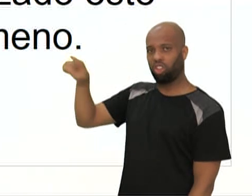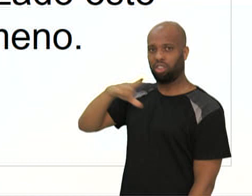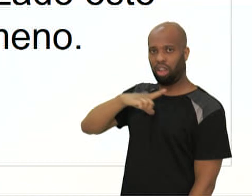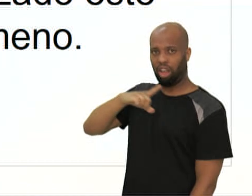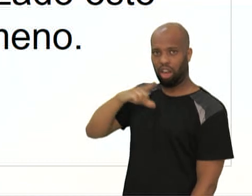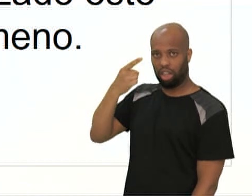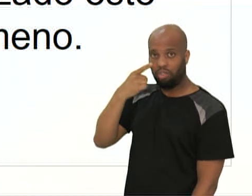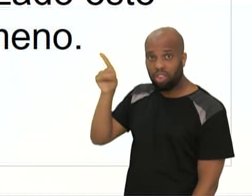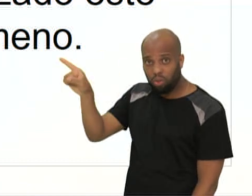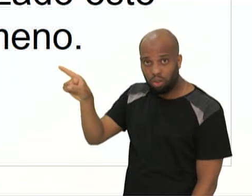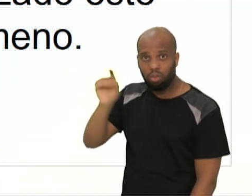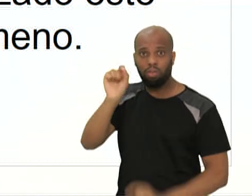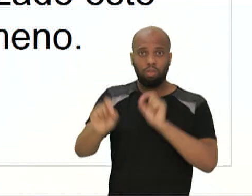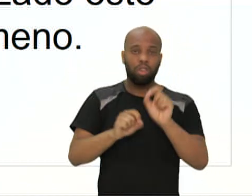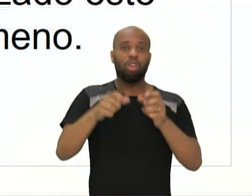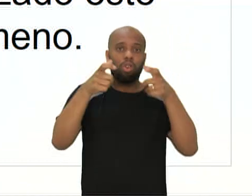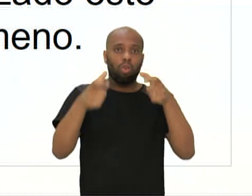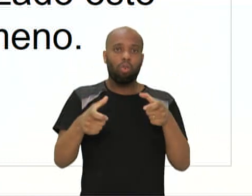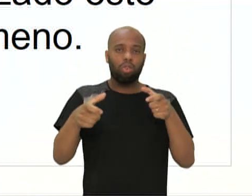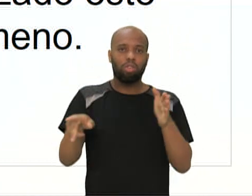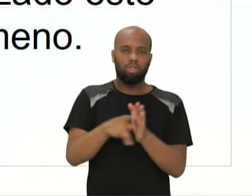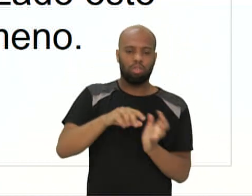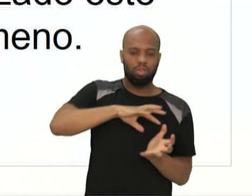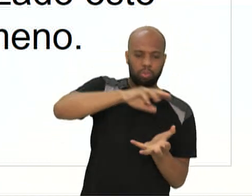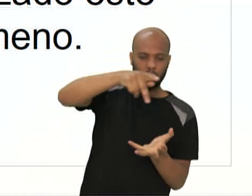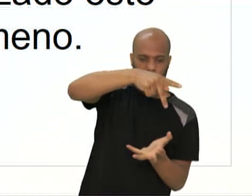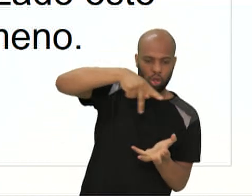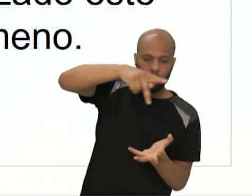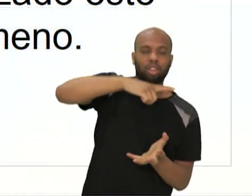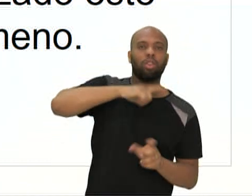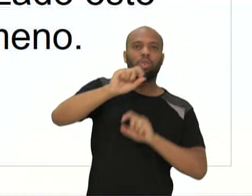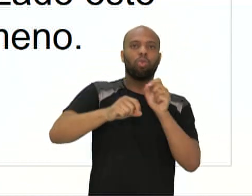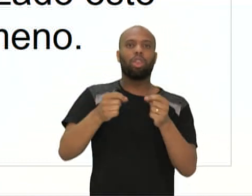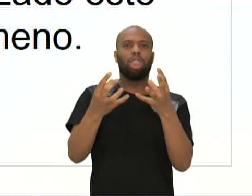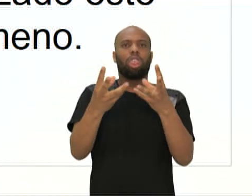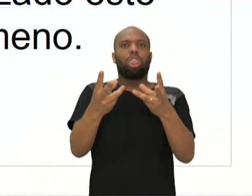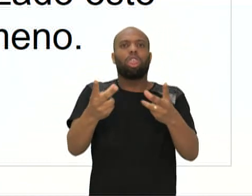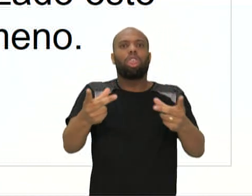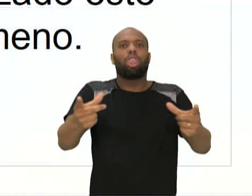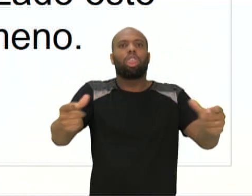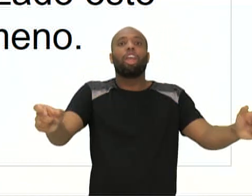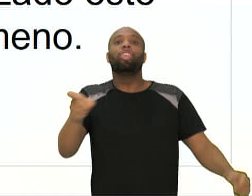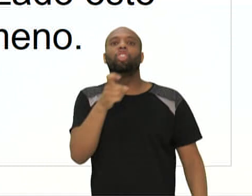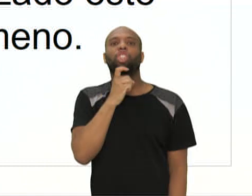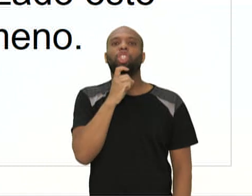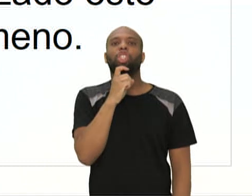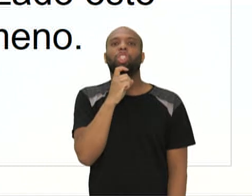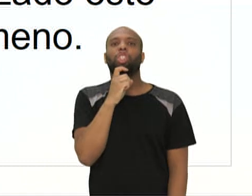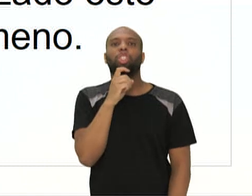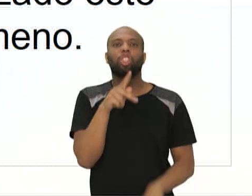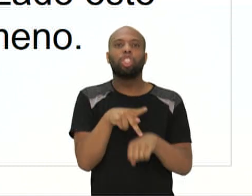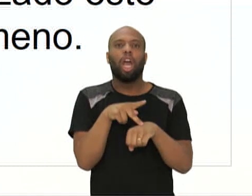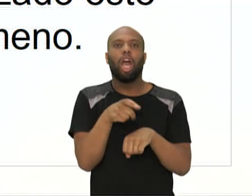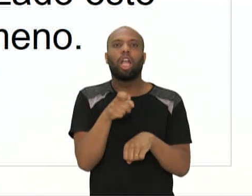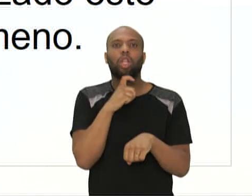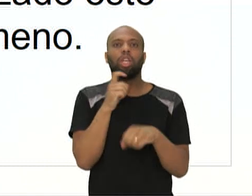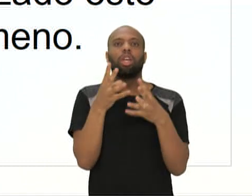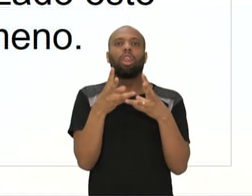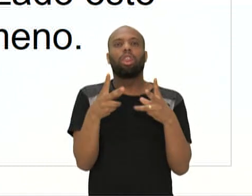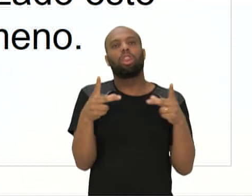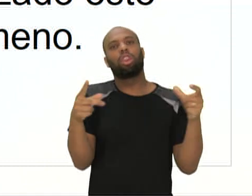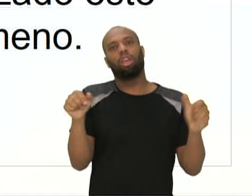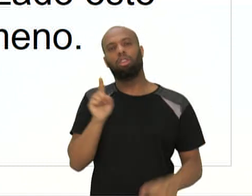tela é de uma área do Polo Norte, onde nós temos o derretimento do gelo das calotas polares, em